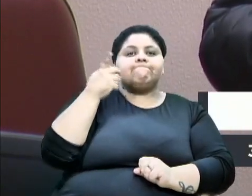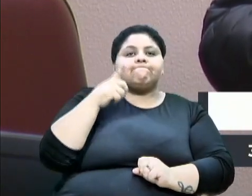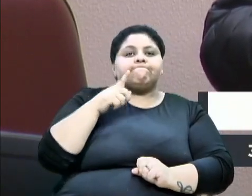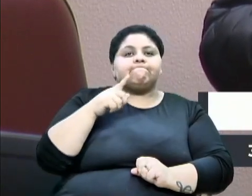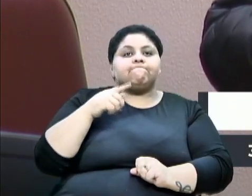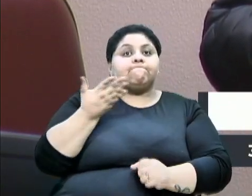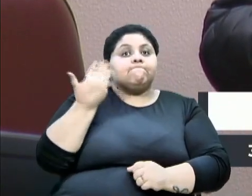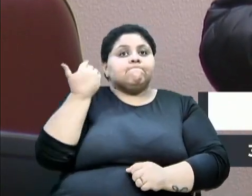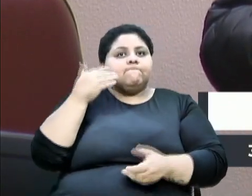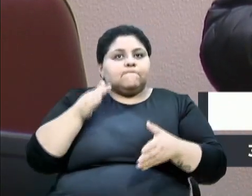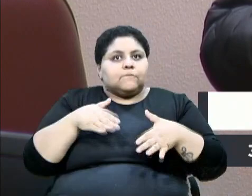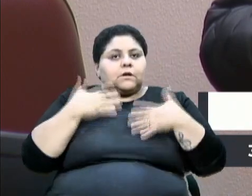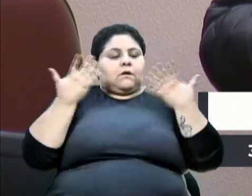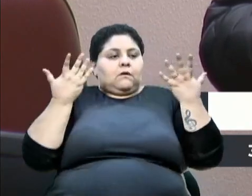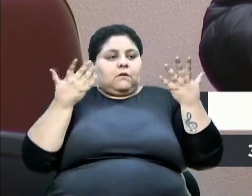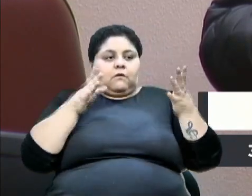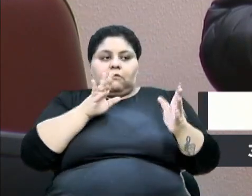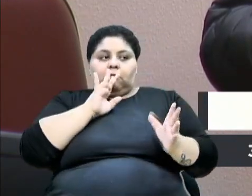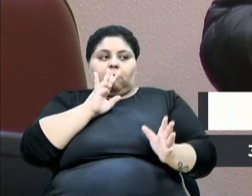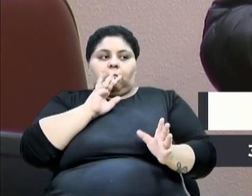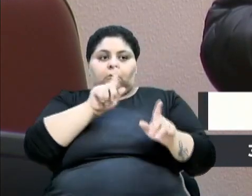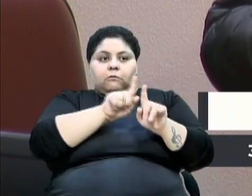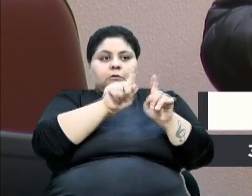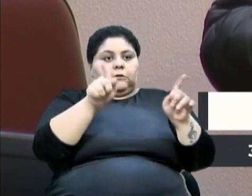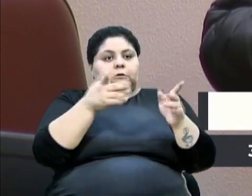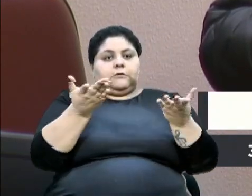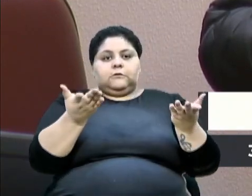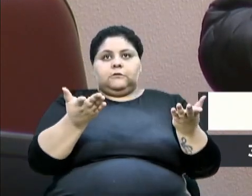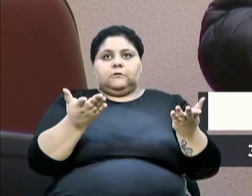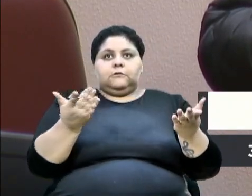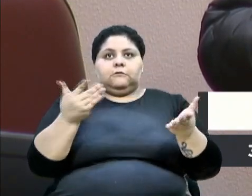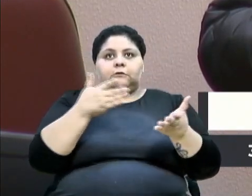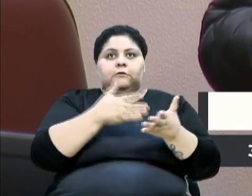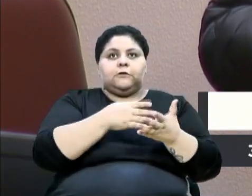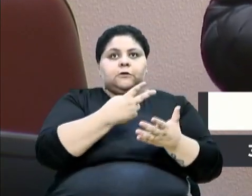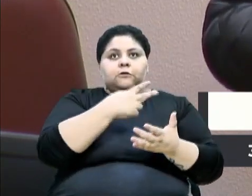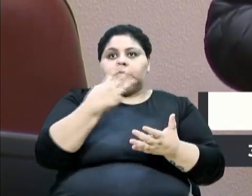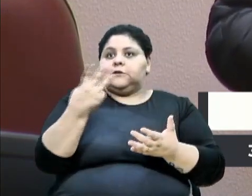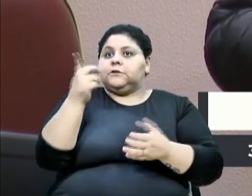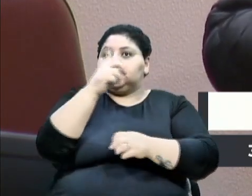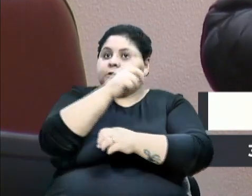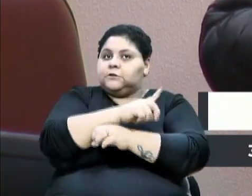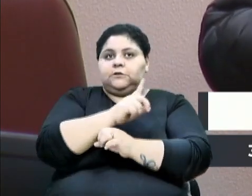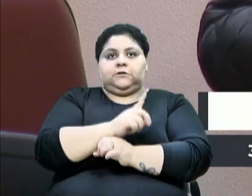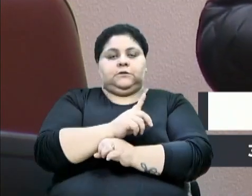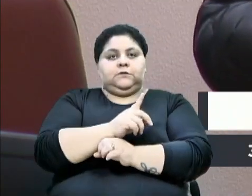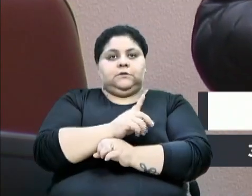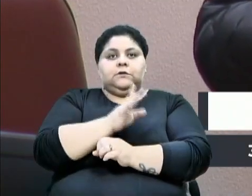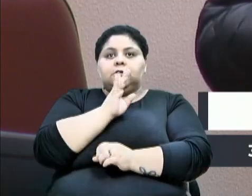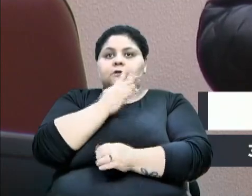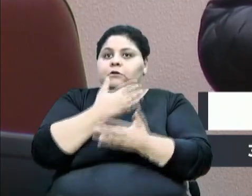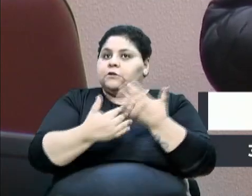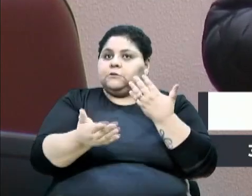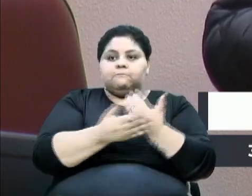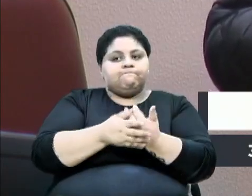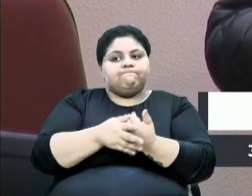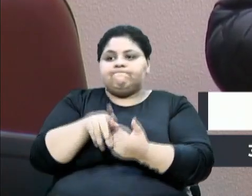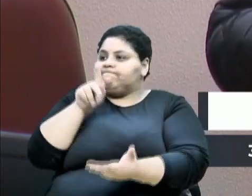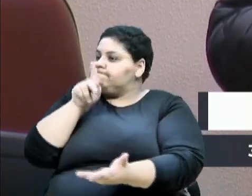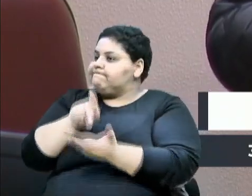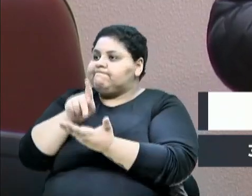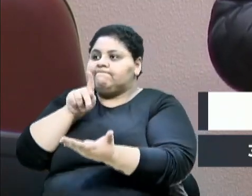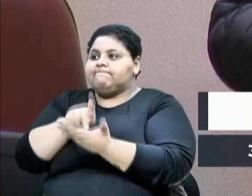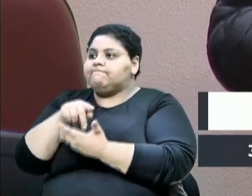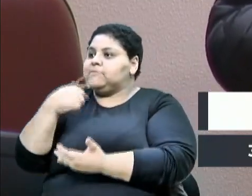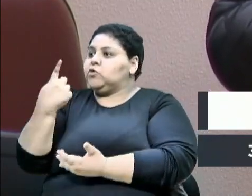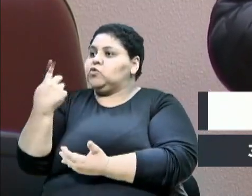eu não conhecia Gramado muito bem. Eu dizia, bah, vou levar 2, 3 dias para conhecer tudo em Gramado. Não é verdade. As pessoas em 1, 2 dias,